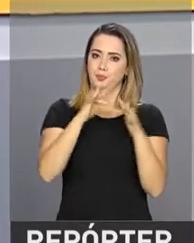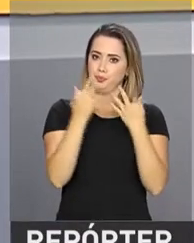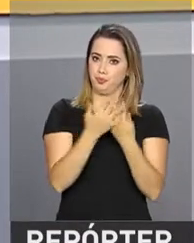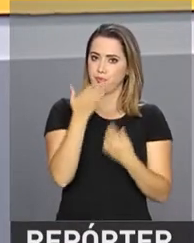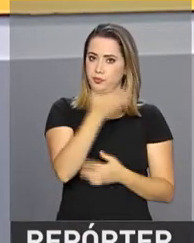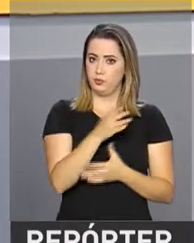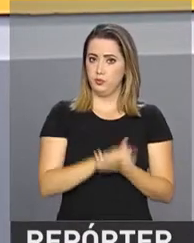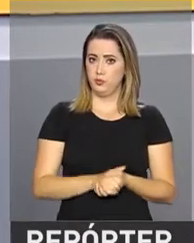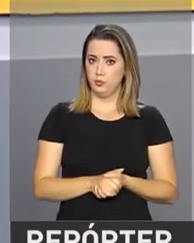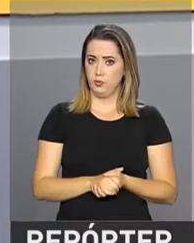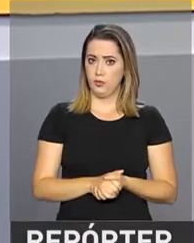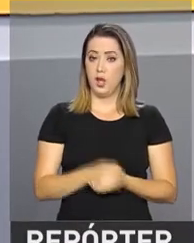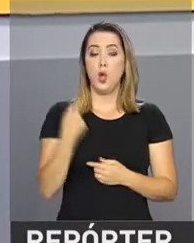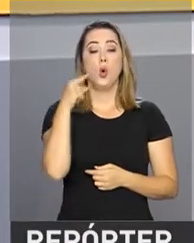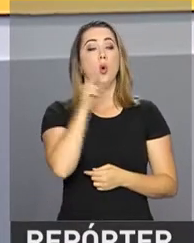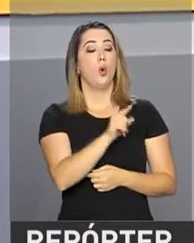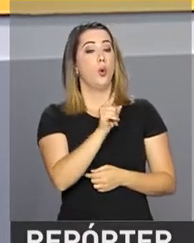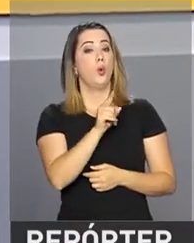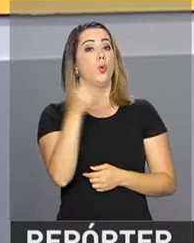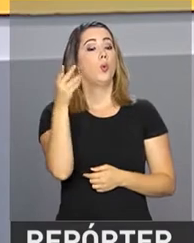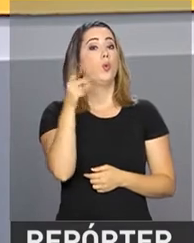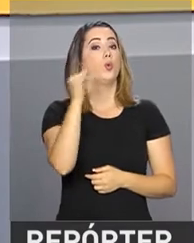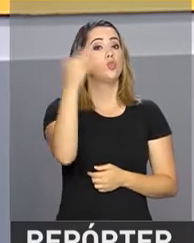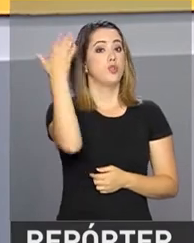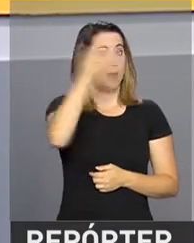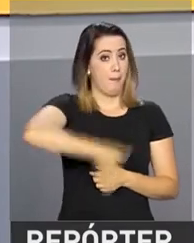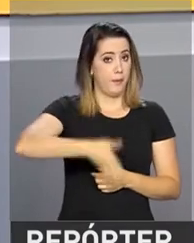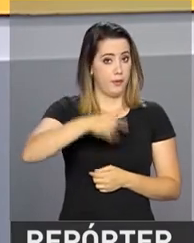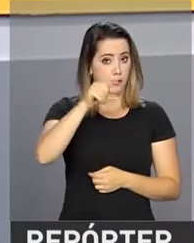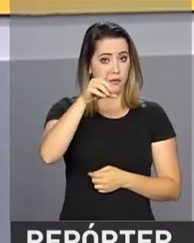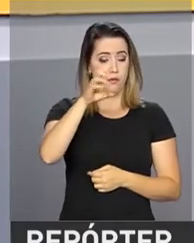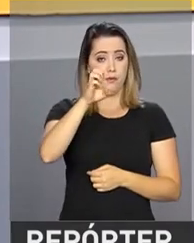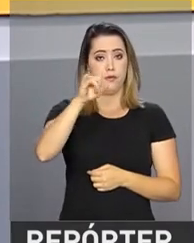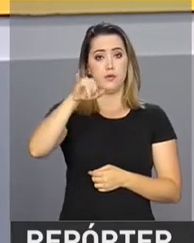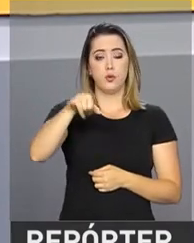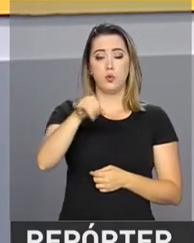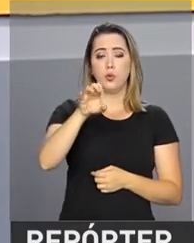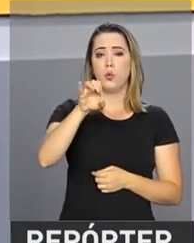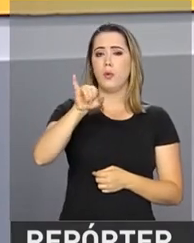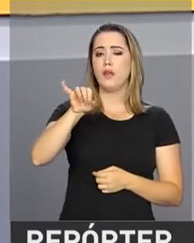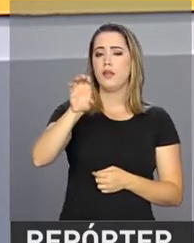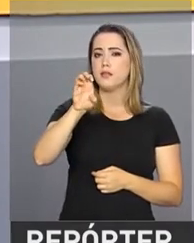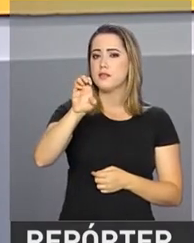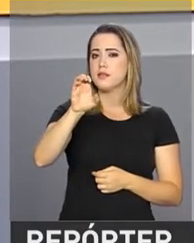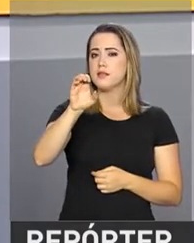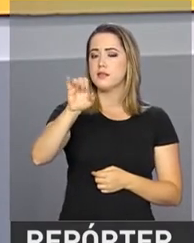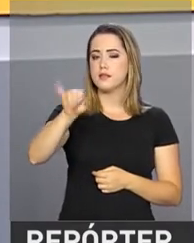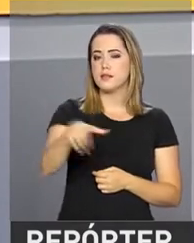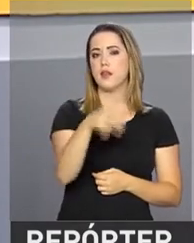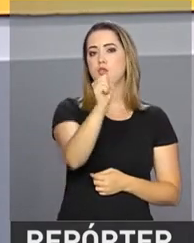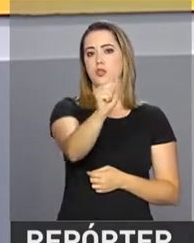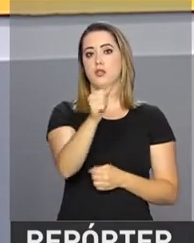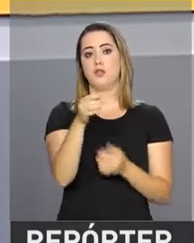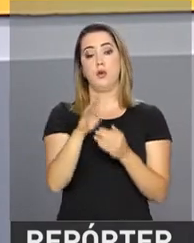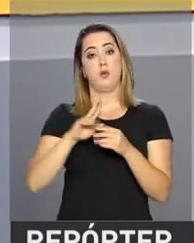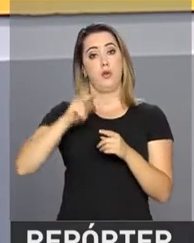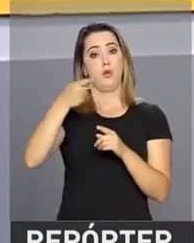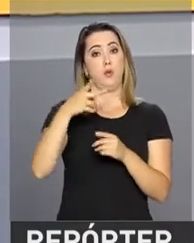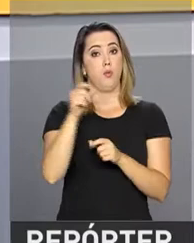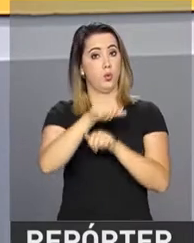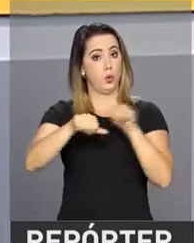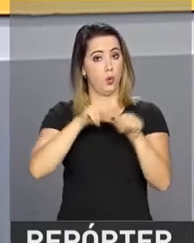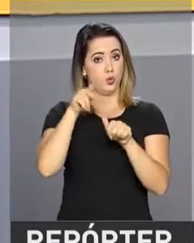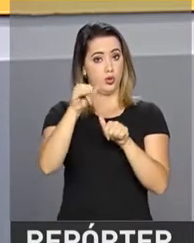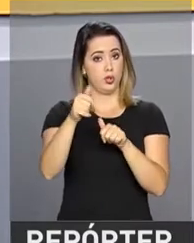para certificação de competências de jovens e adultos foi adiado a prova que seria no dia 22 de outubro